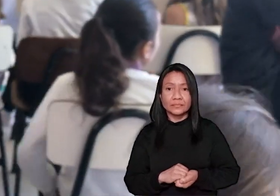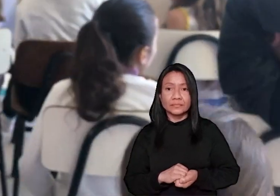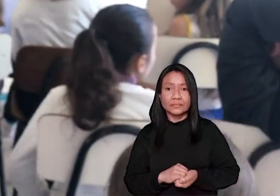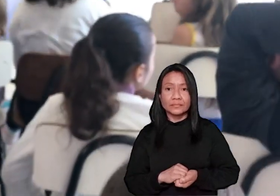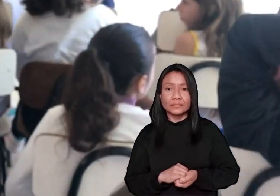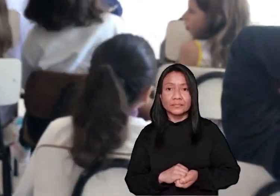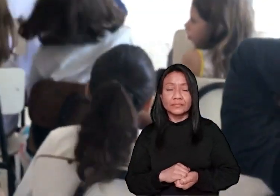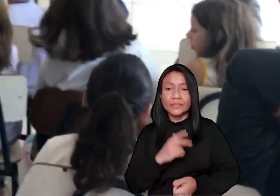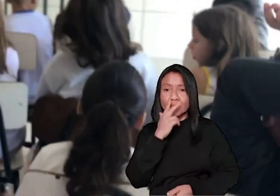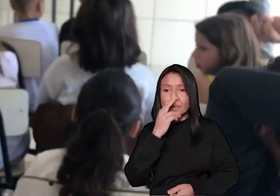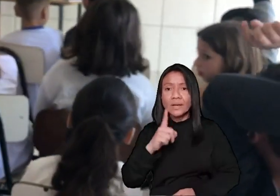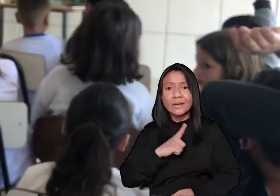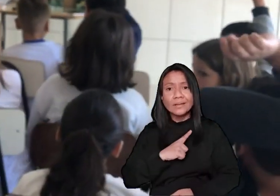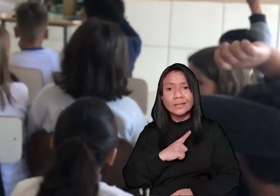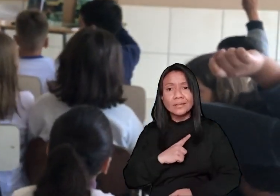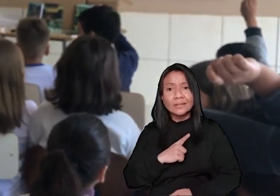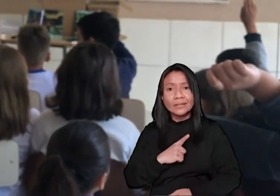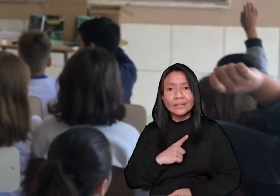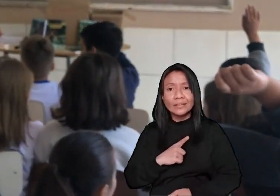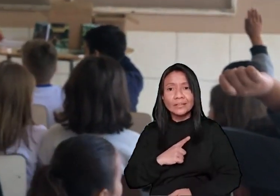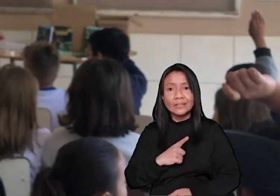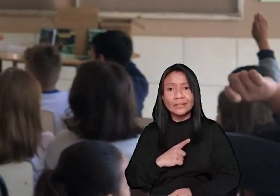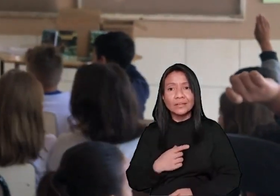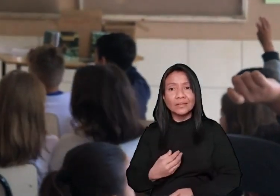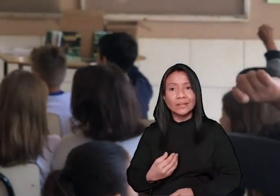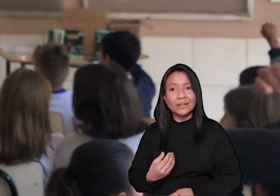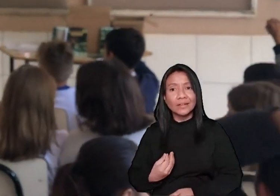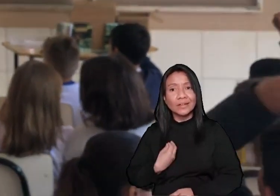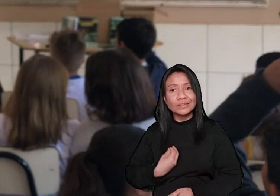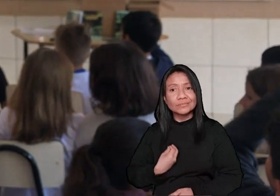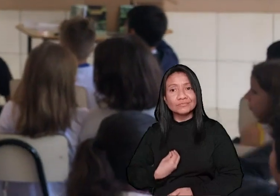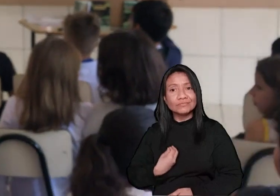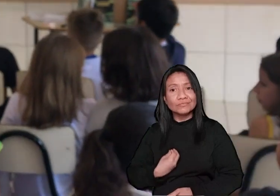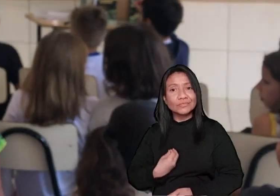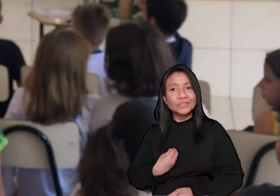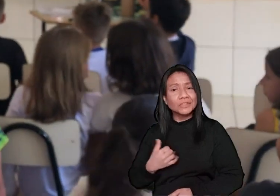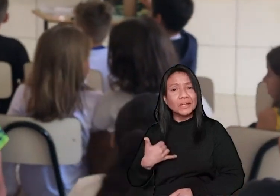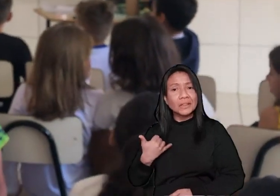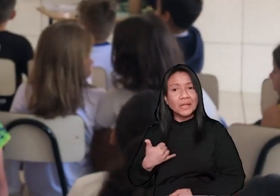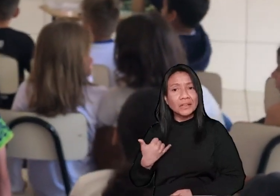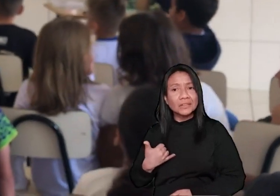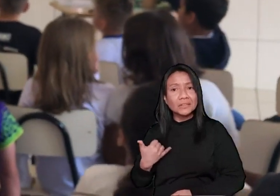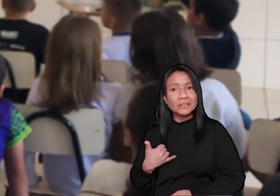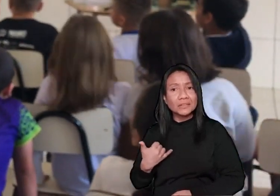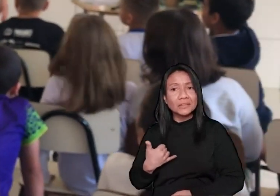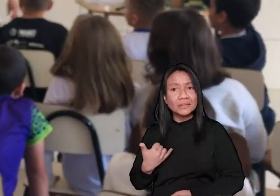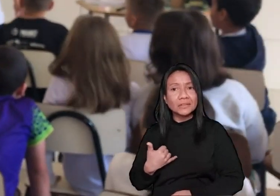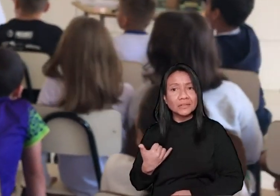Tá? 1933. Mais aqui?